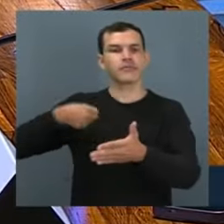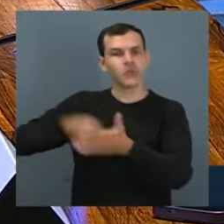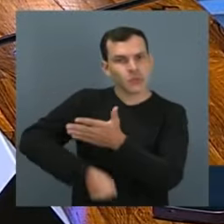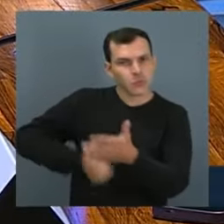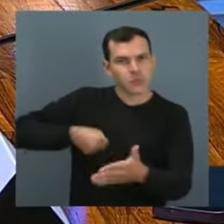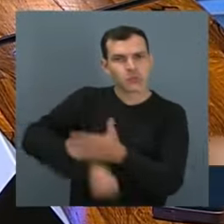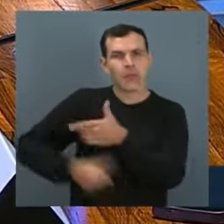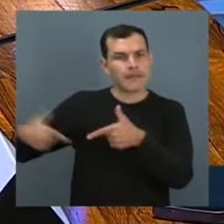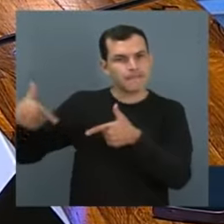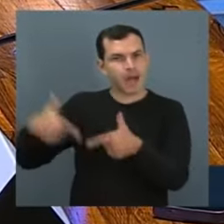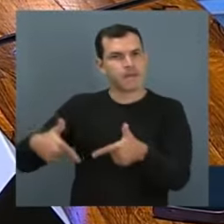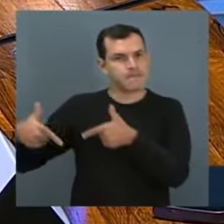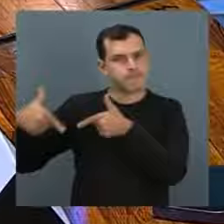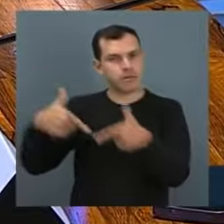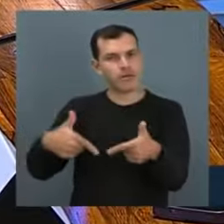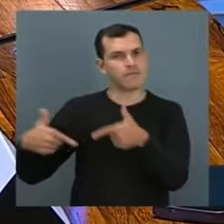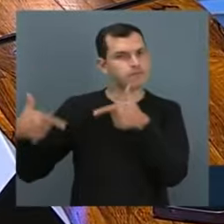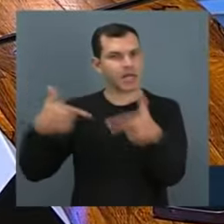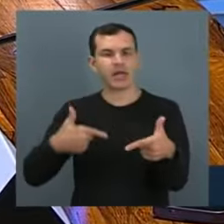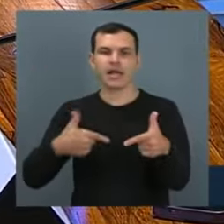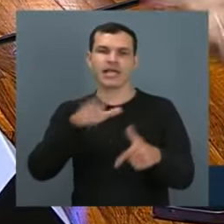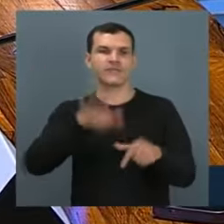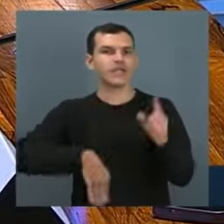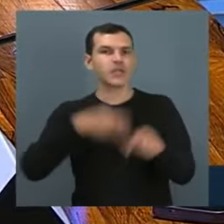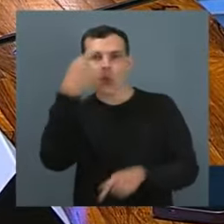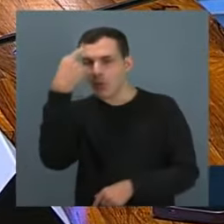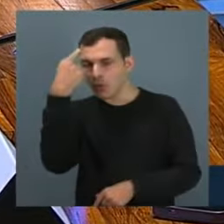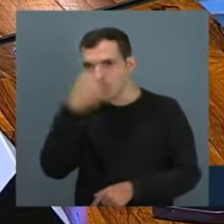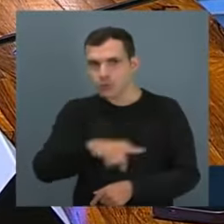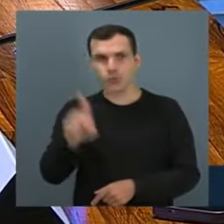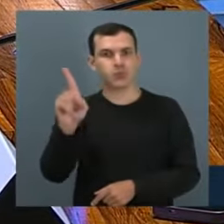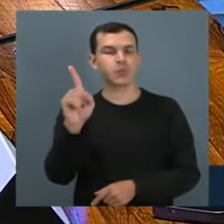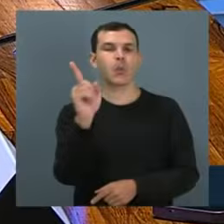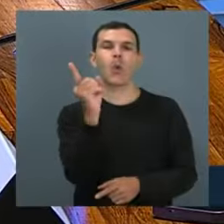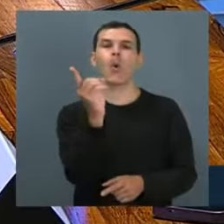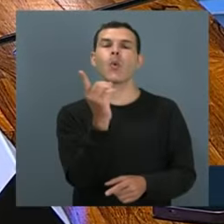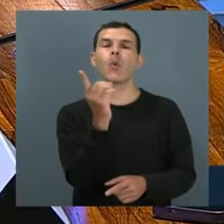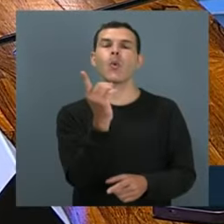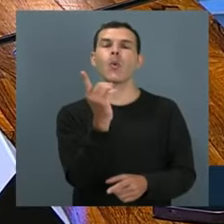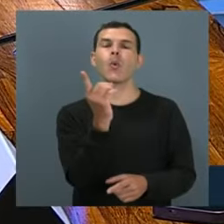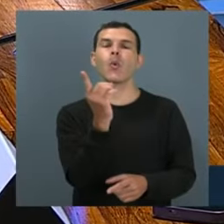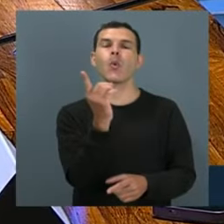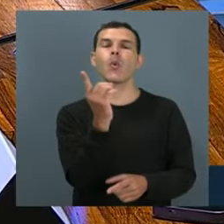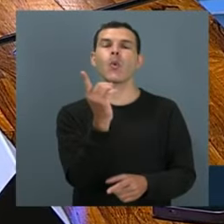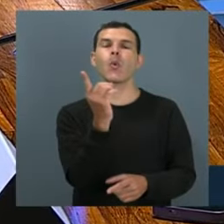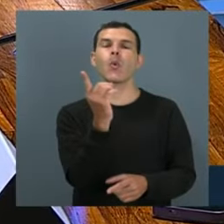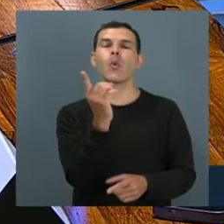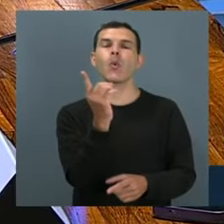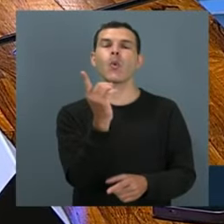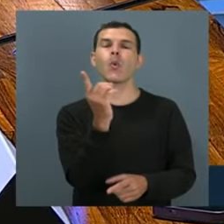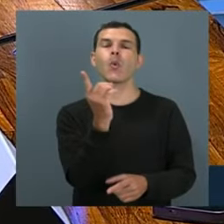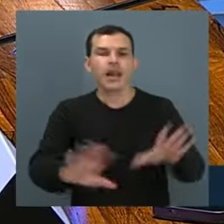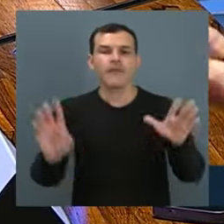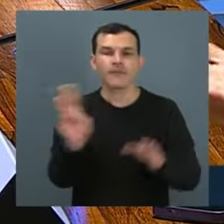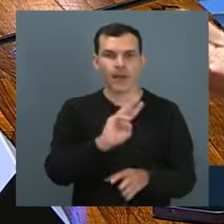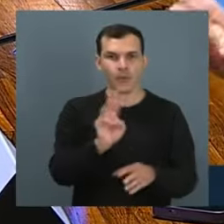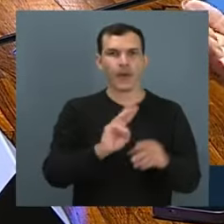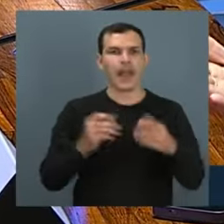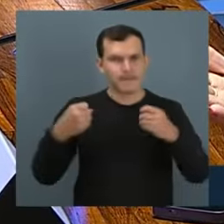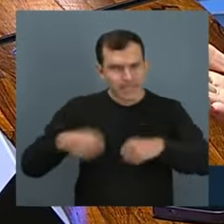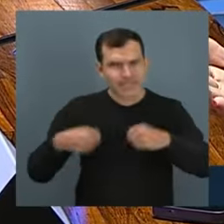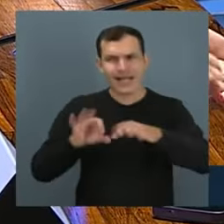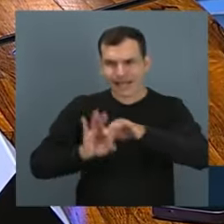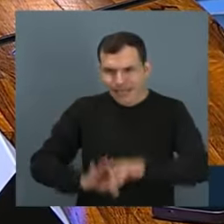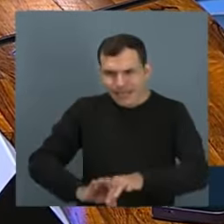hora, no último dia. Já liberou a maconha, ele precisava liberar o aborto. É compromisso dele com a pauta que o